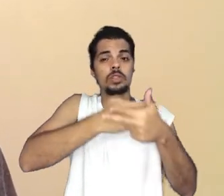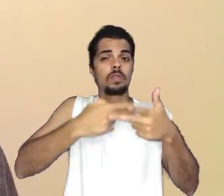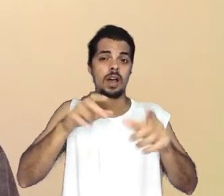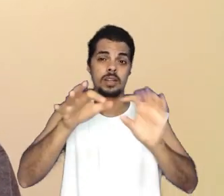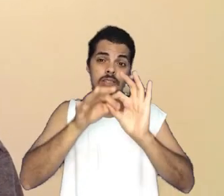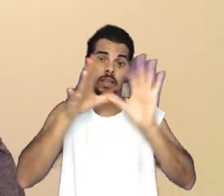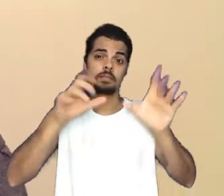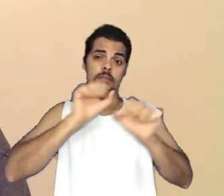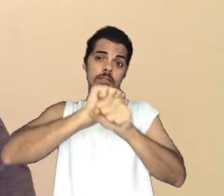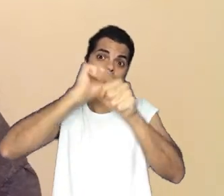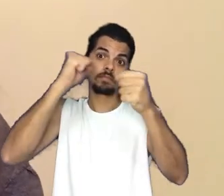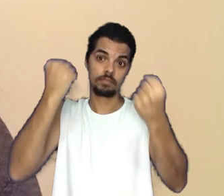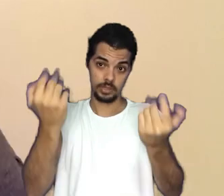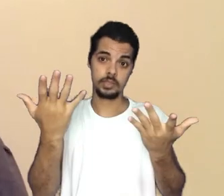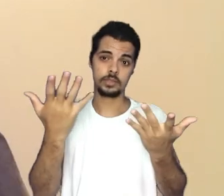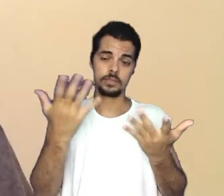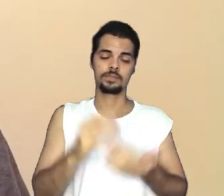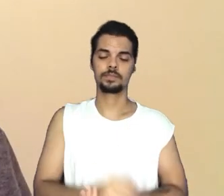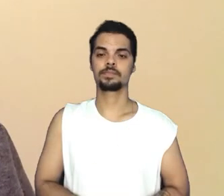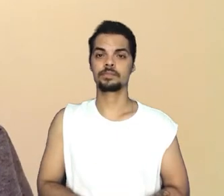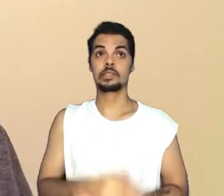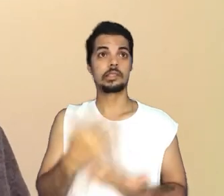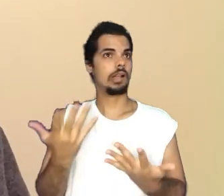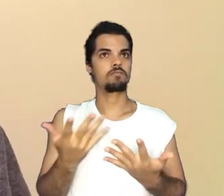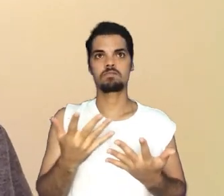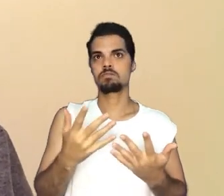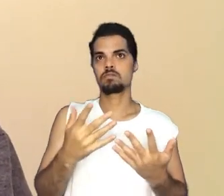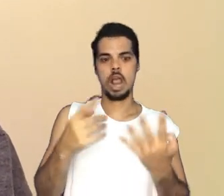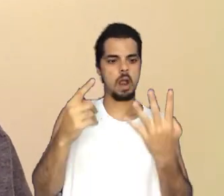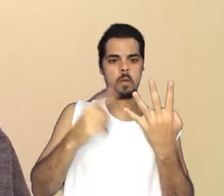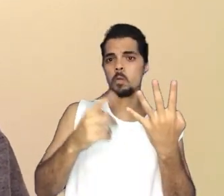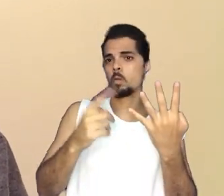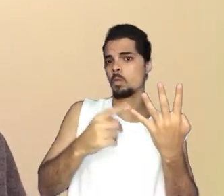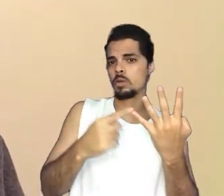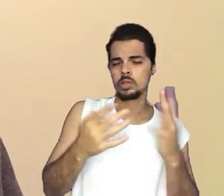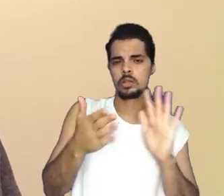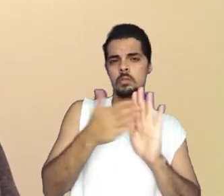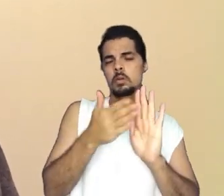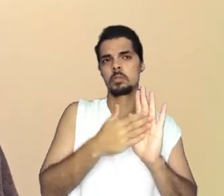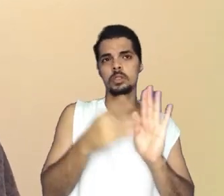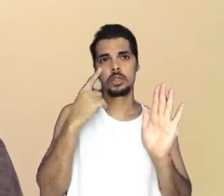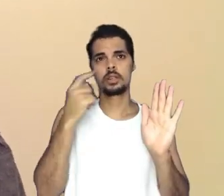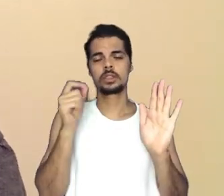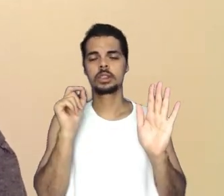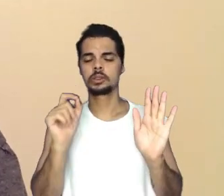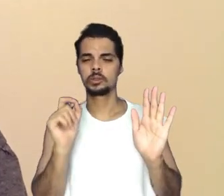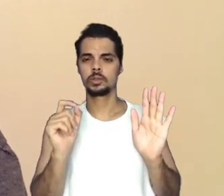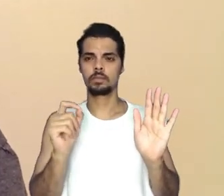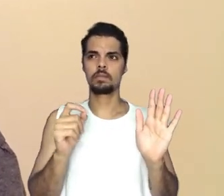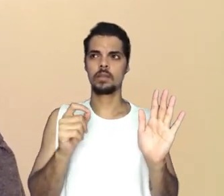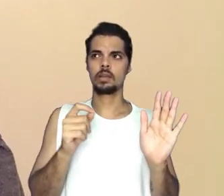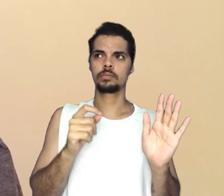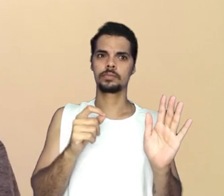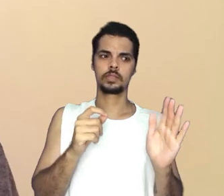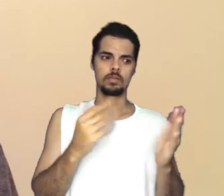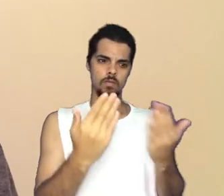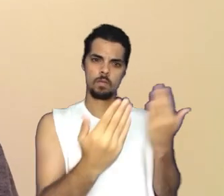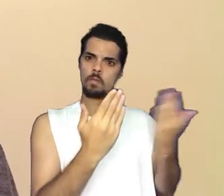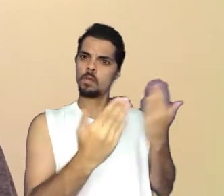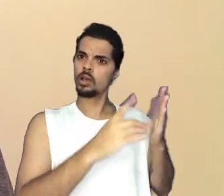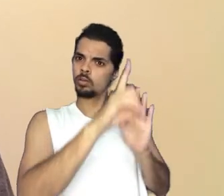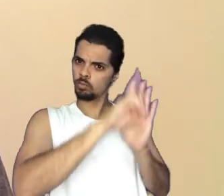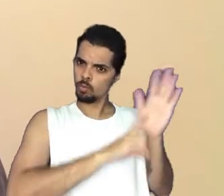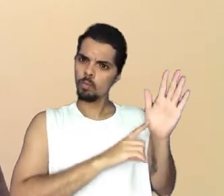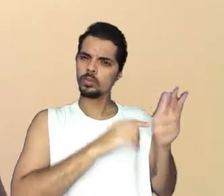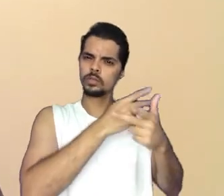nessas independências? Né? E como uma última proposta, eu acho que seria interessante fazer uma